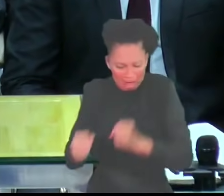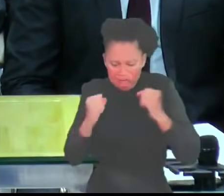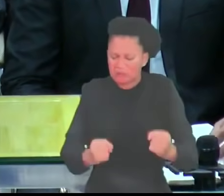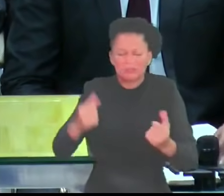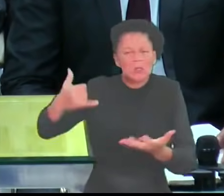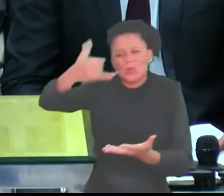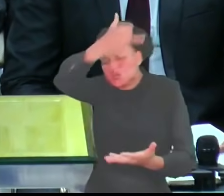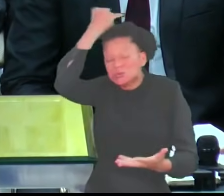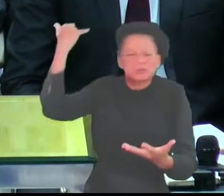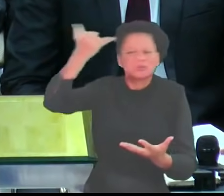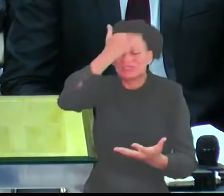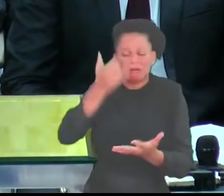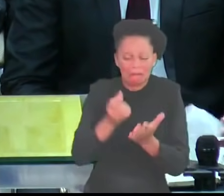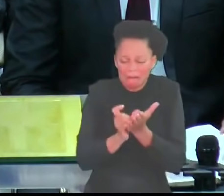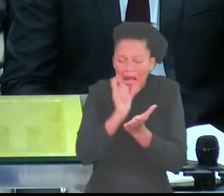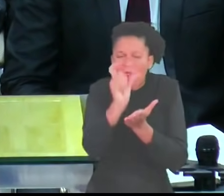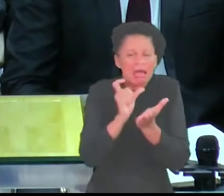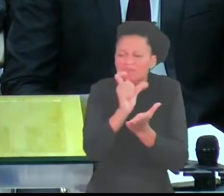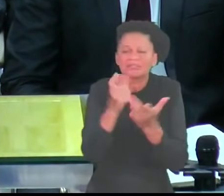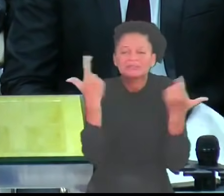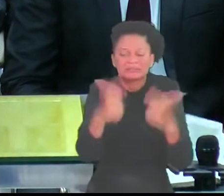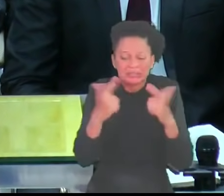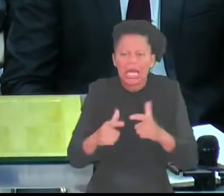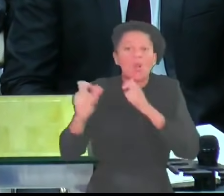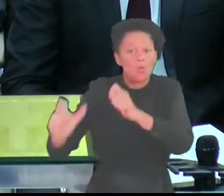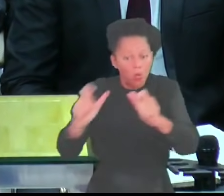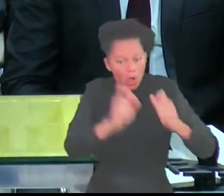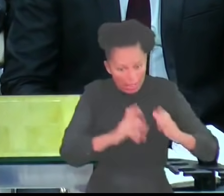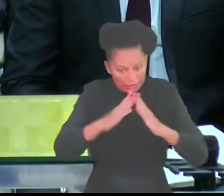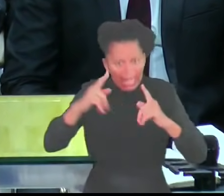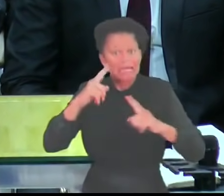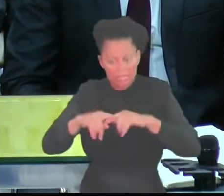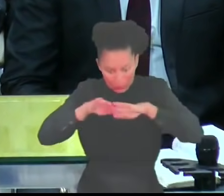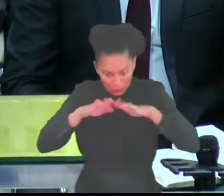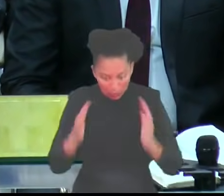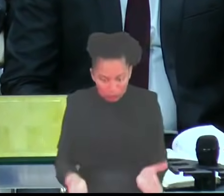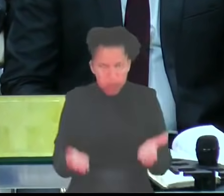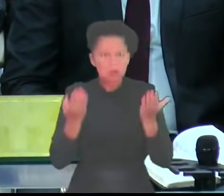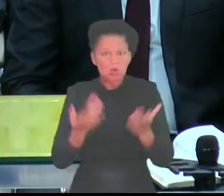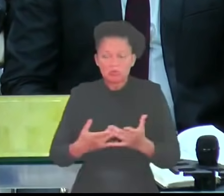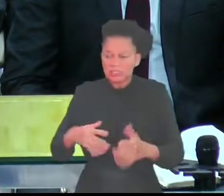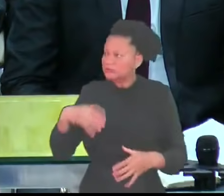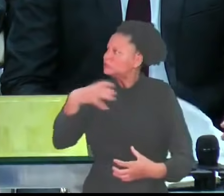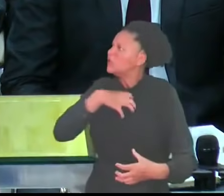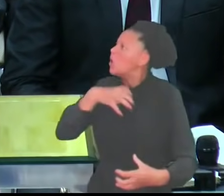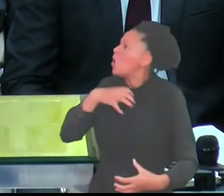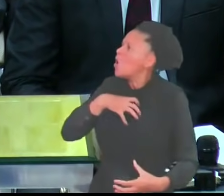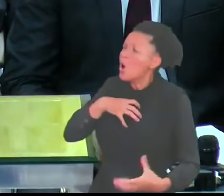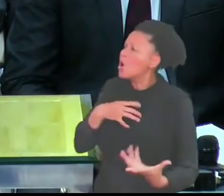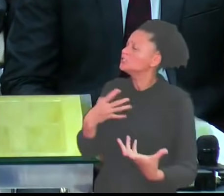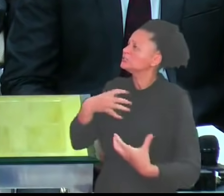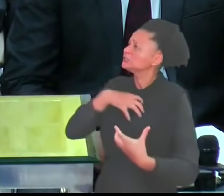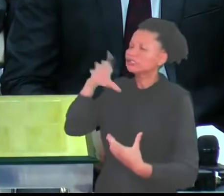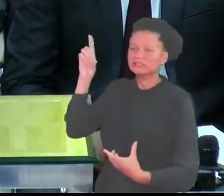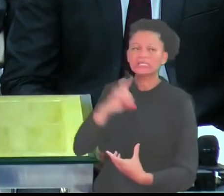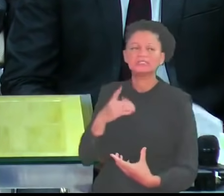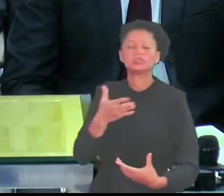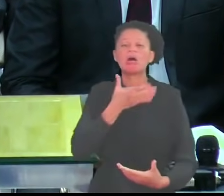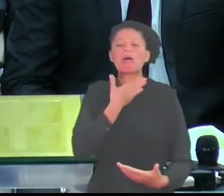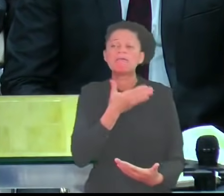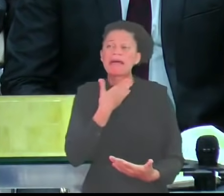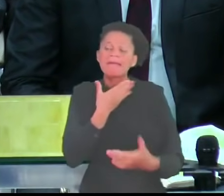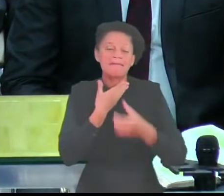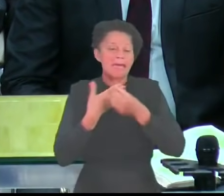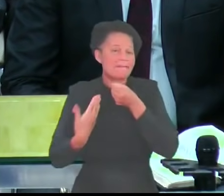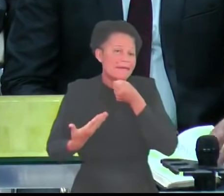unção, sem a palavra. Em muitos lugares, irmãos, no púlpito ninguém ouve Deus falar, só conversa